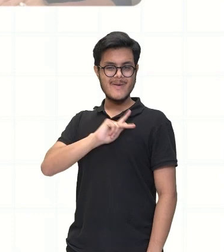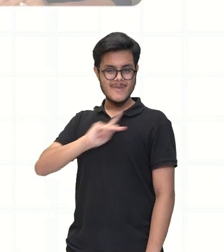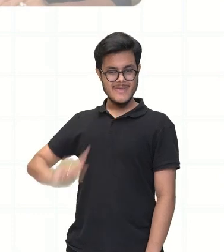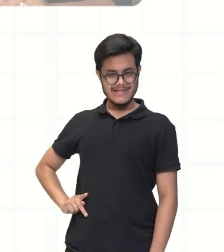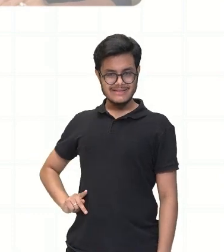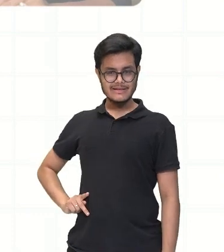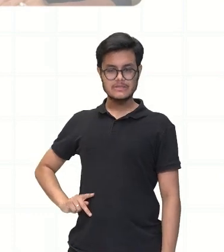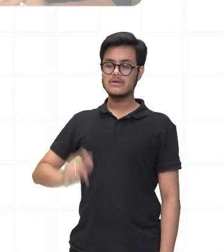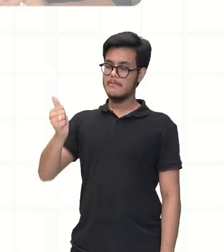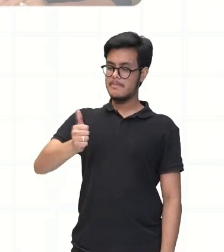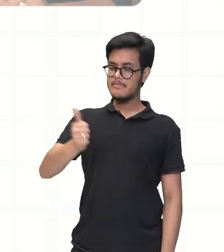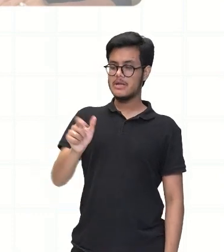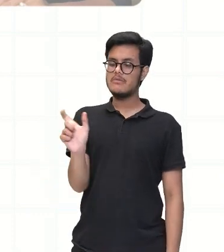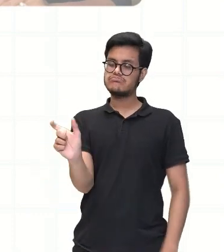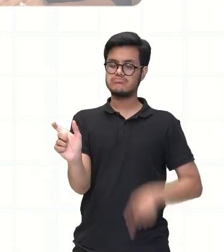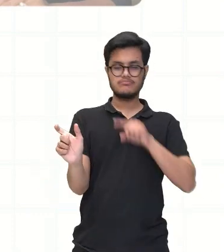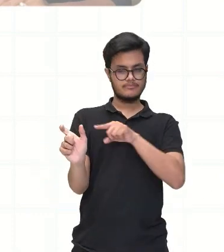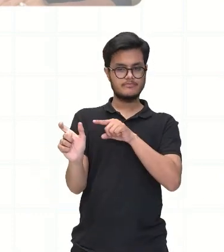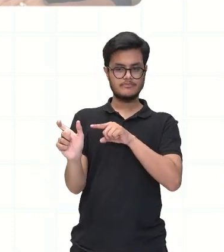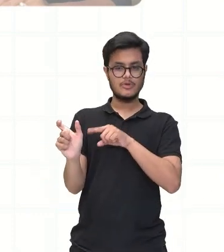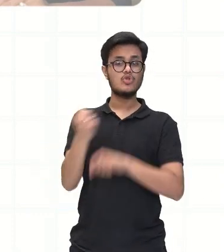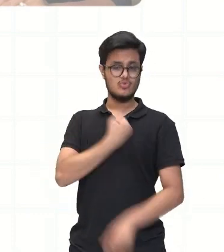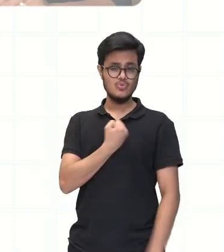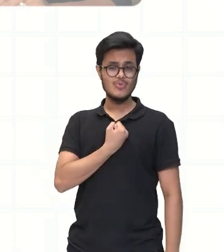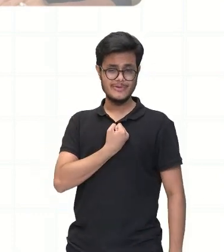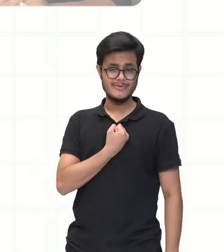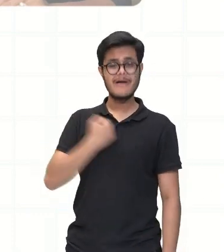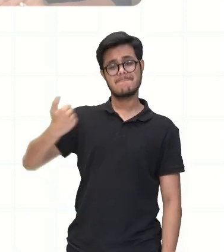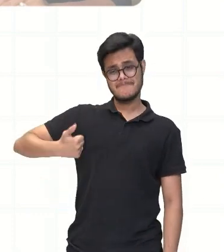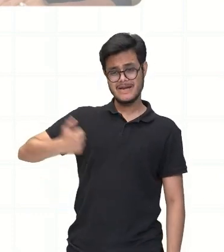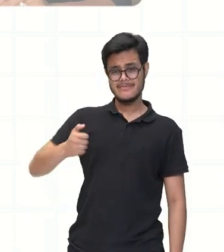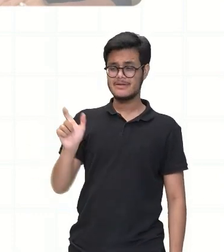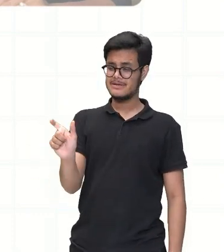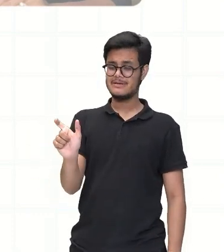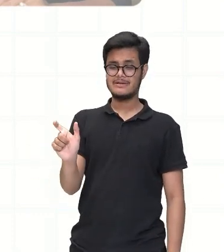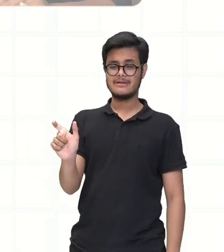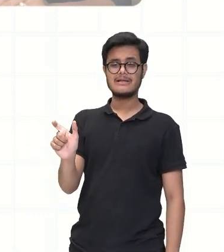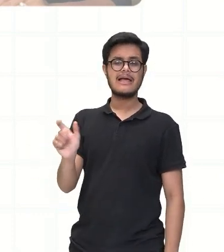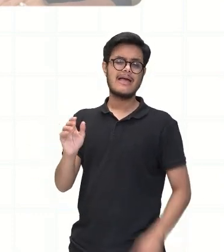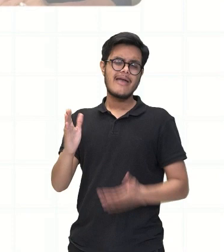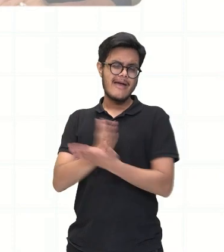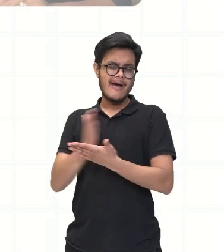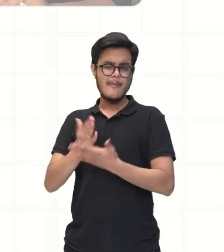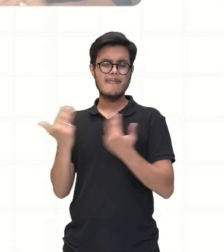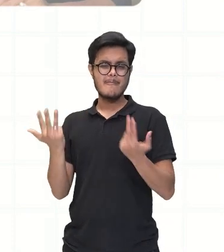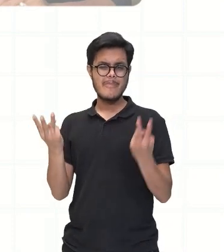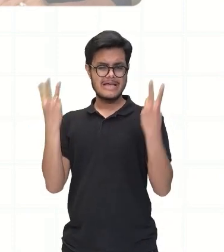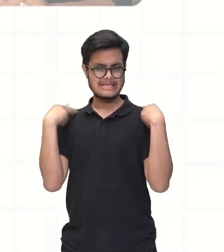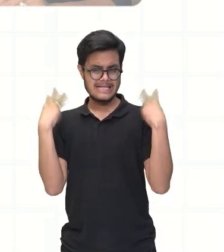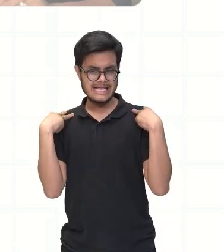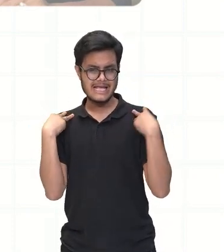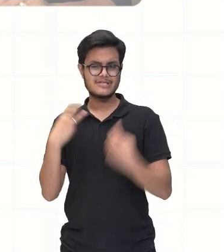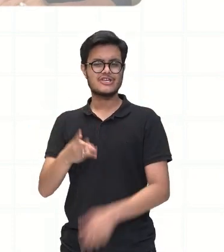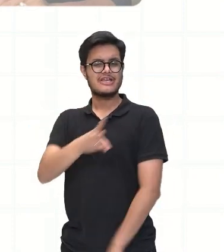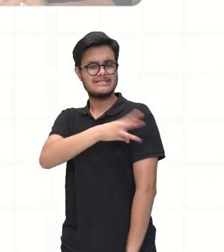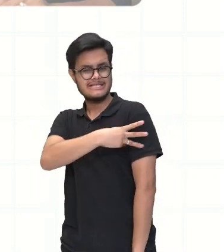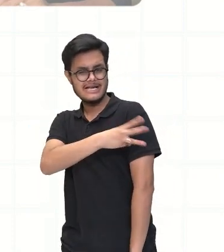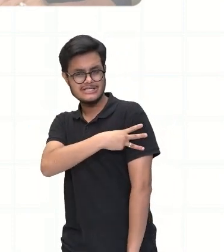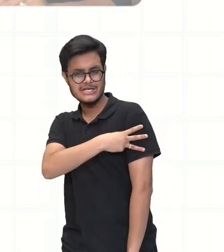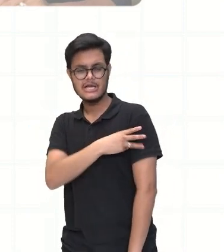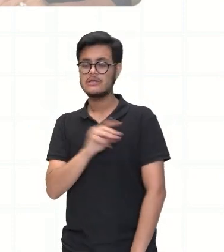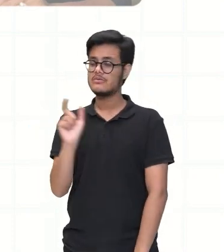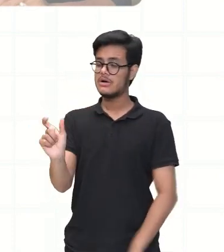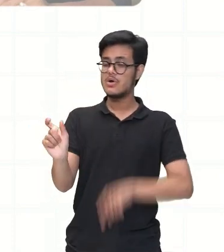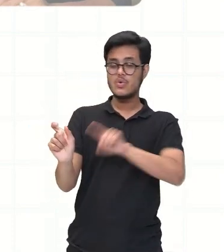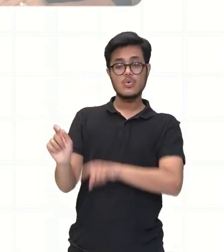só. Primeira é um numeral. Primeira dama, primeiro sargento, segundo tenente. Todos eles que tiverem um